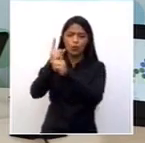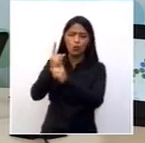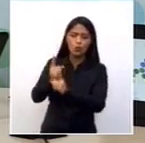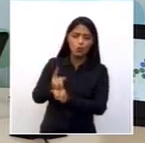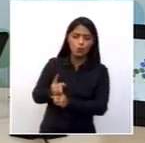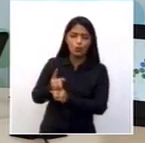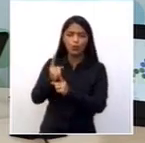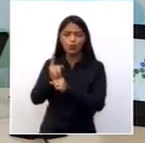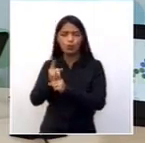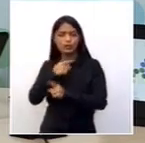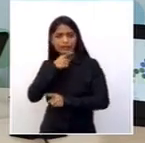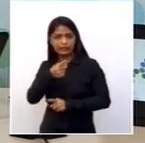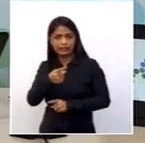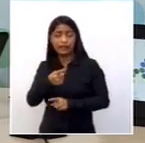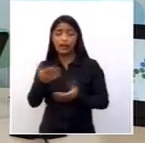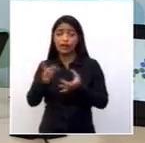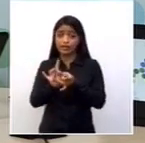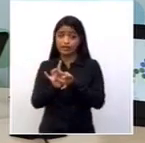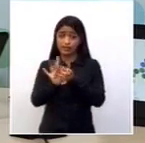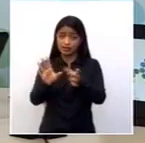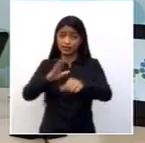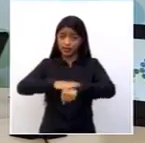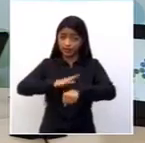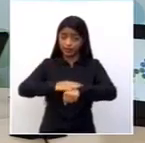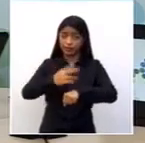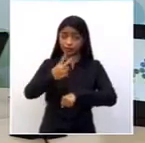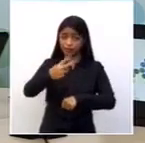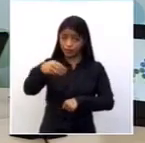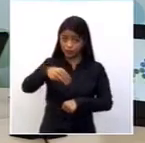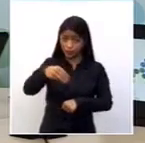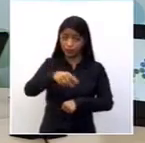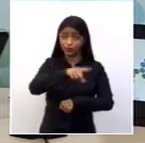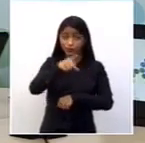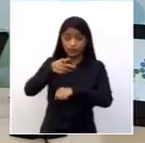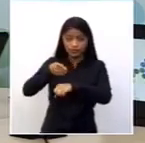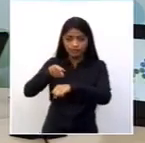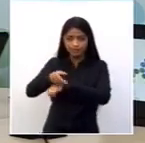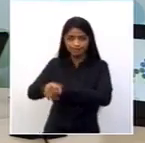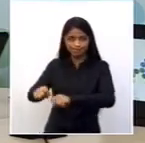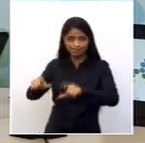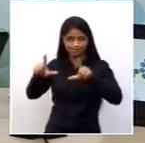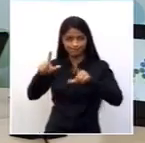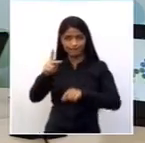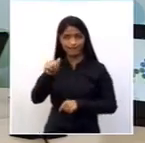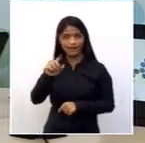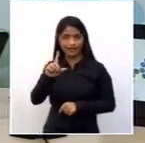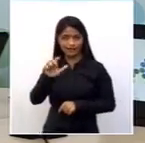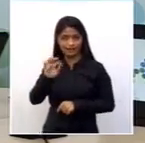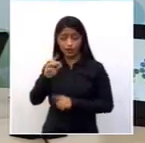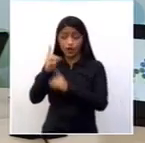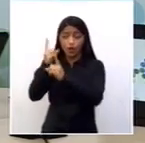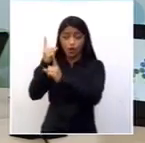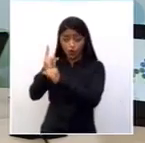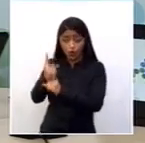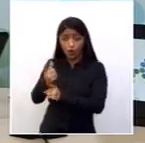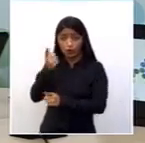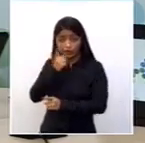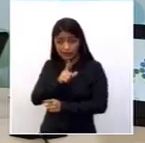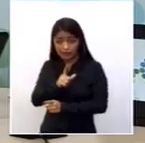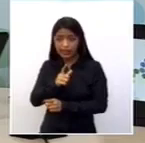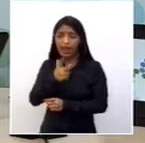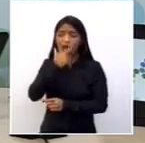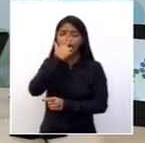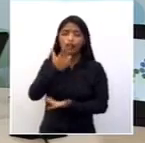E aí nós vamos dar um tempinho agora de 2 minutos para que vocês façam isso e comentem as suas impressões. Caso alguém já